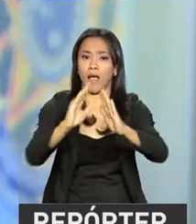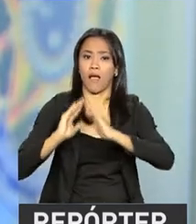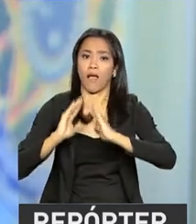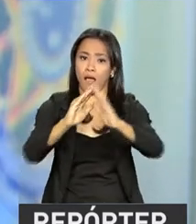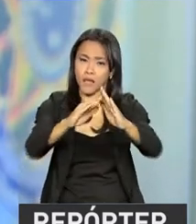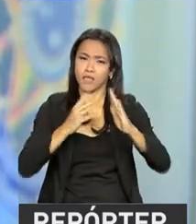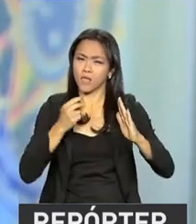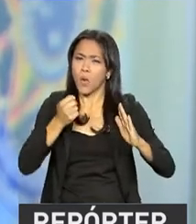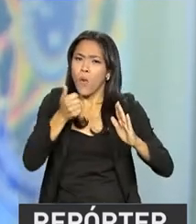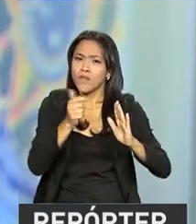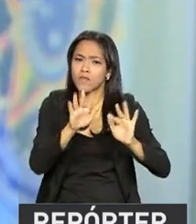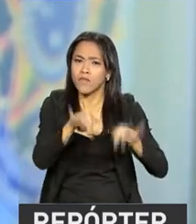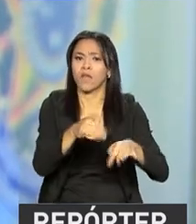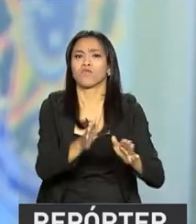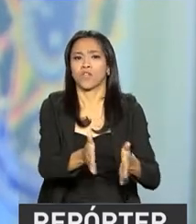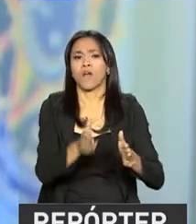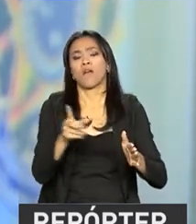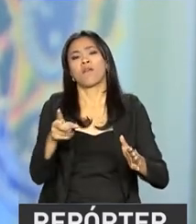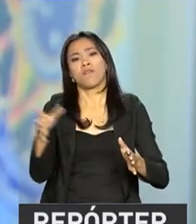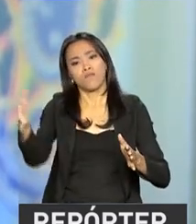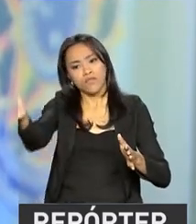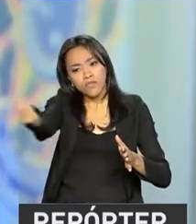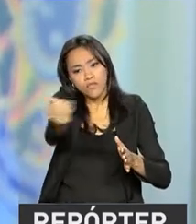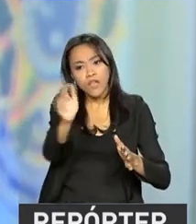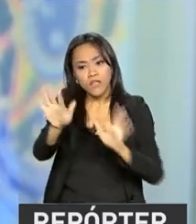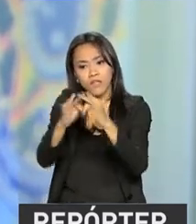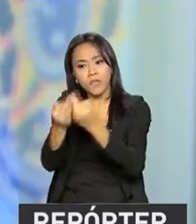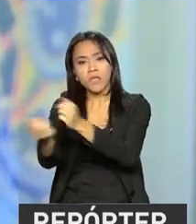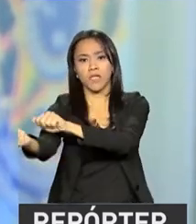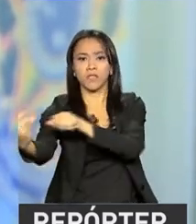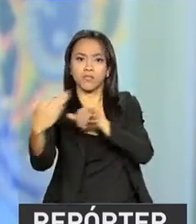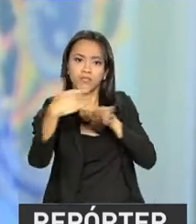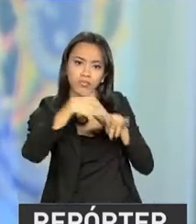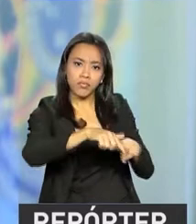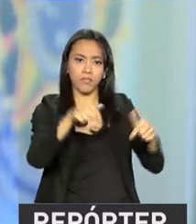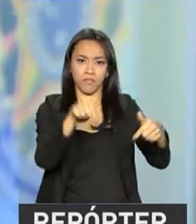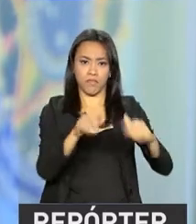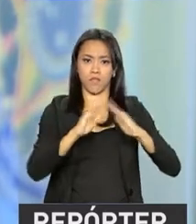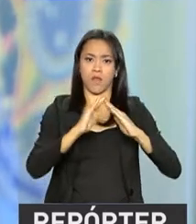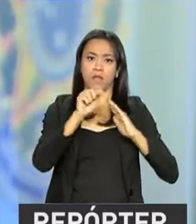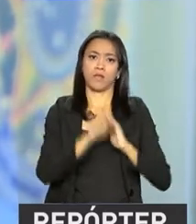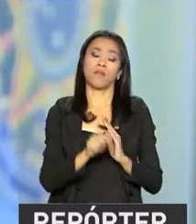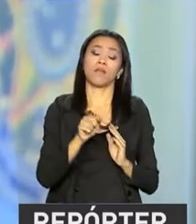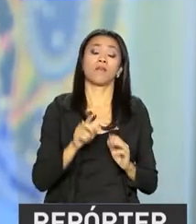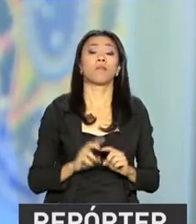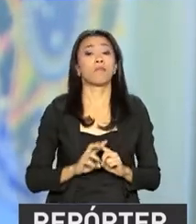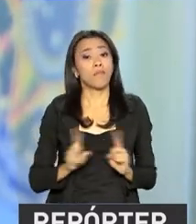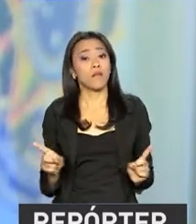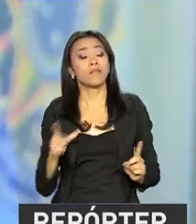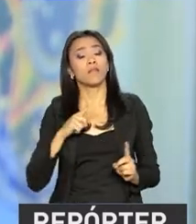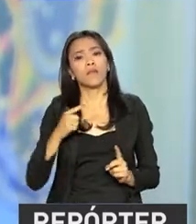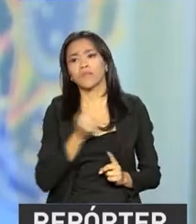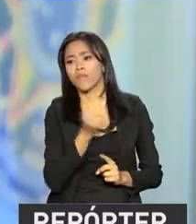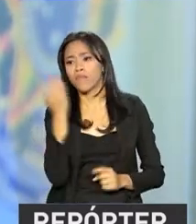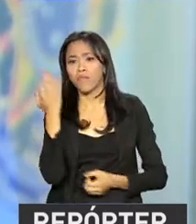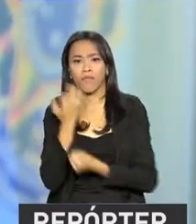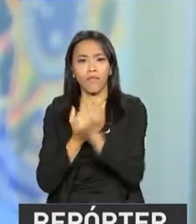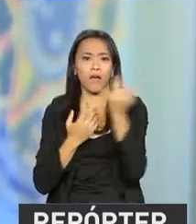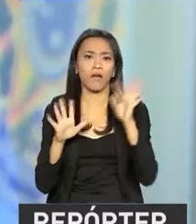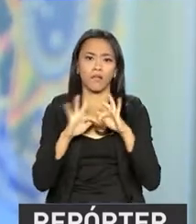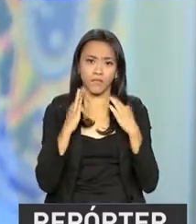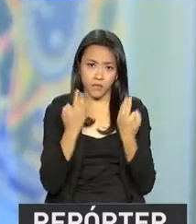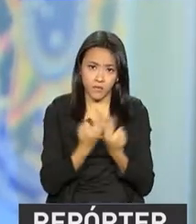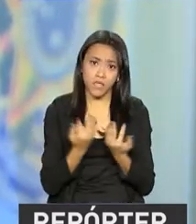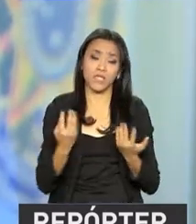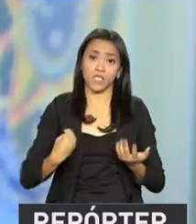em fase final vamos conseguir acomodar até 2050 famílias porém nós temos milhares de famílias que moram